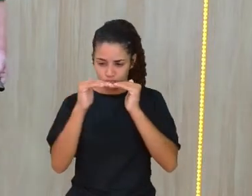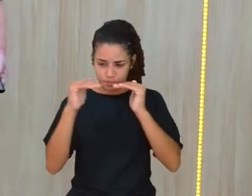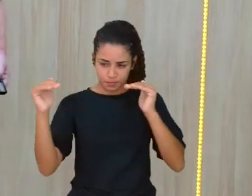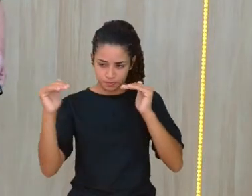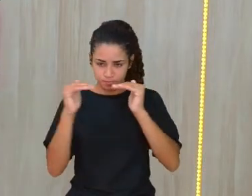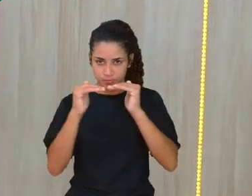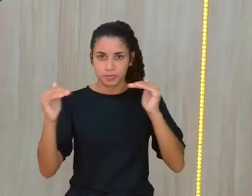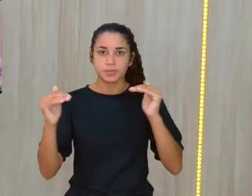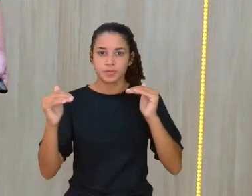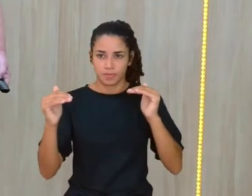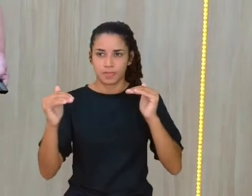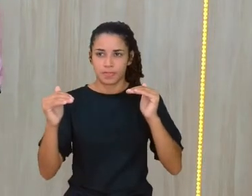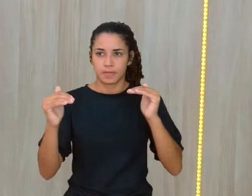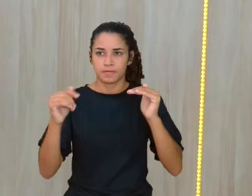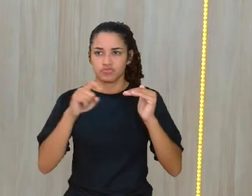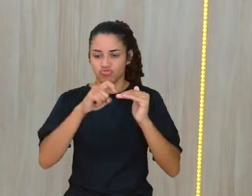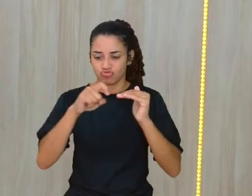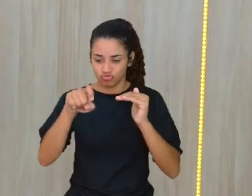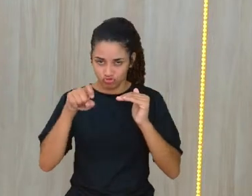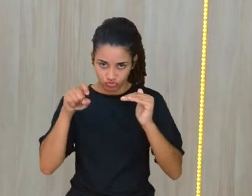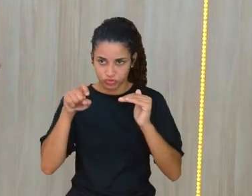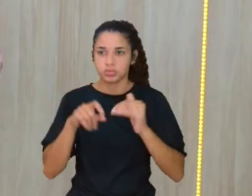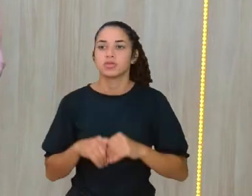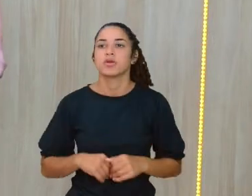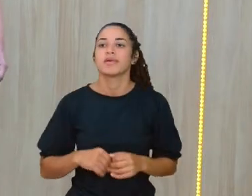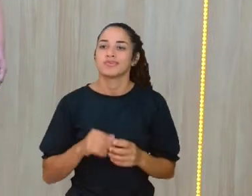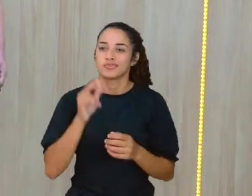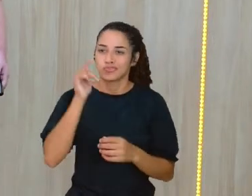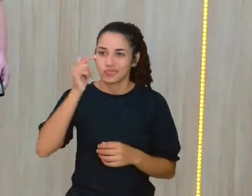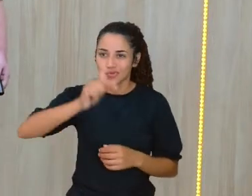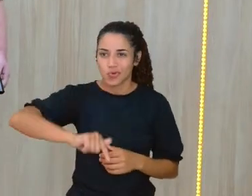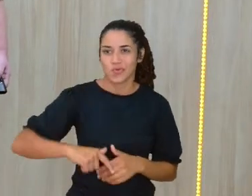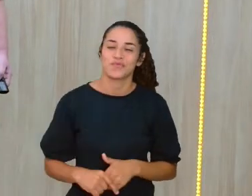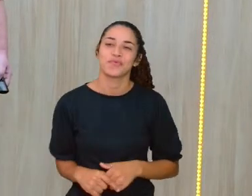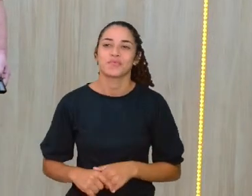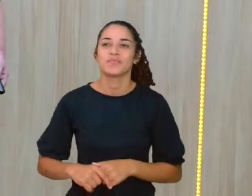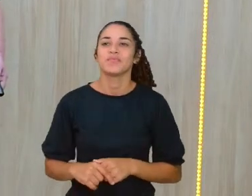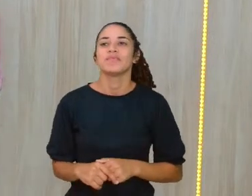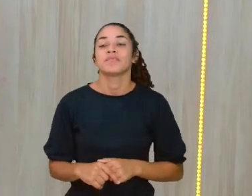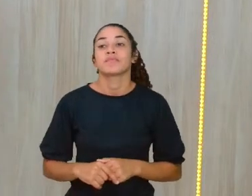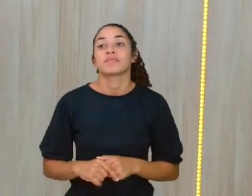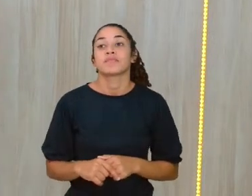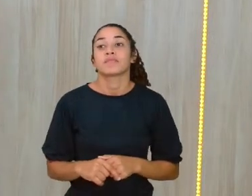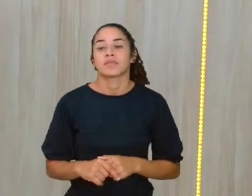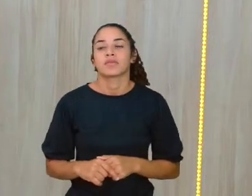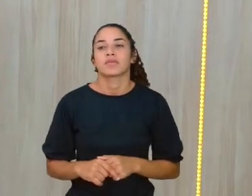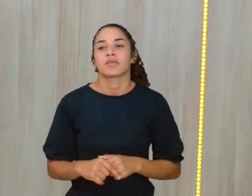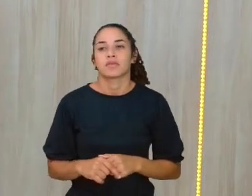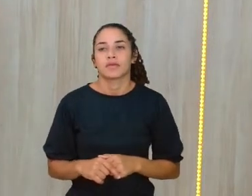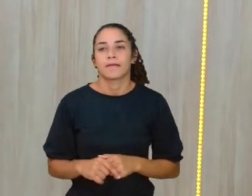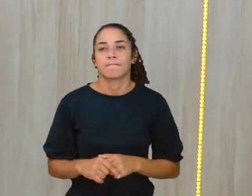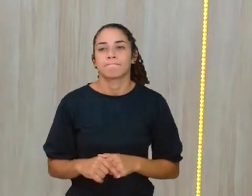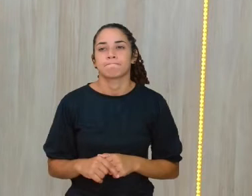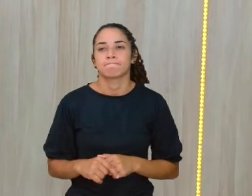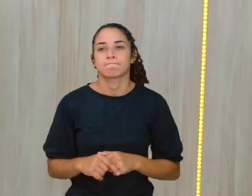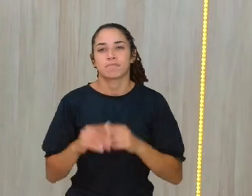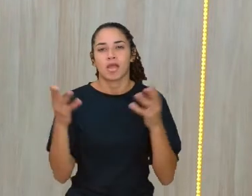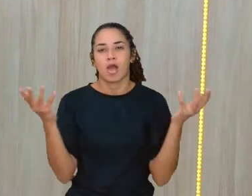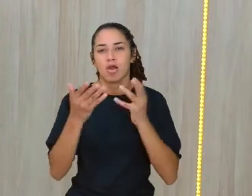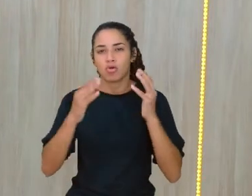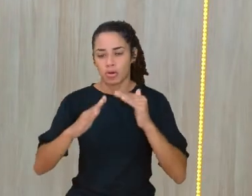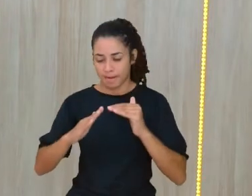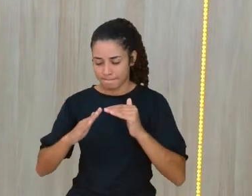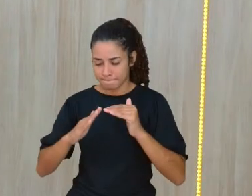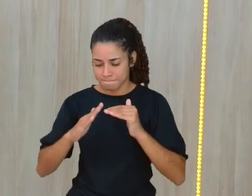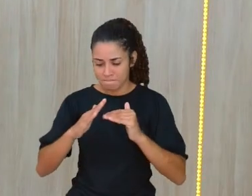eixo das abscissas. Vou andar da mesma maneira. Seguindo, eita,